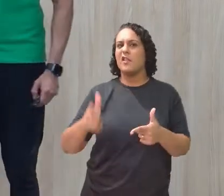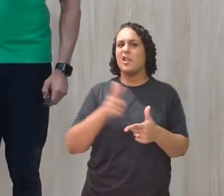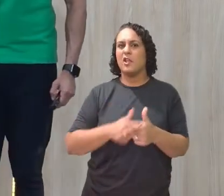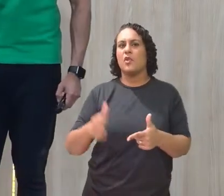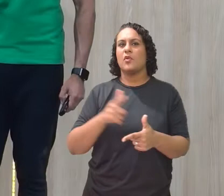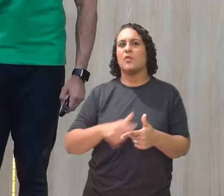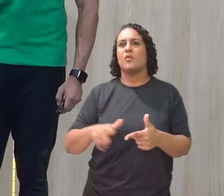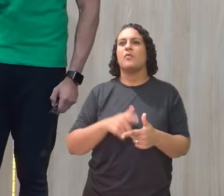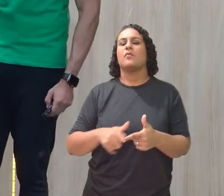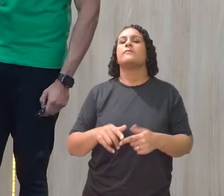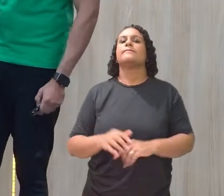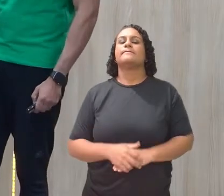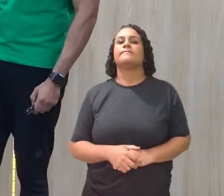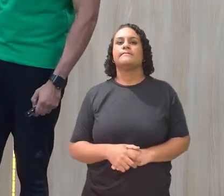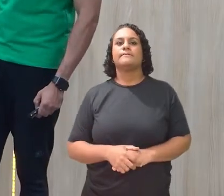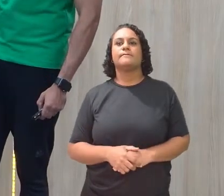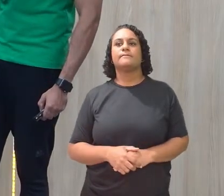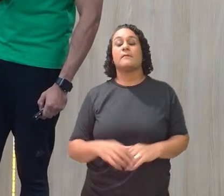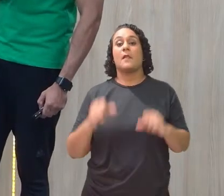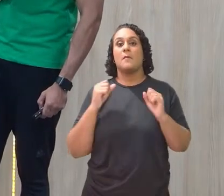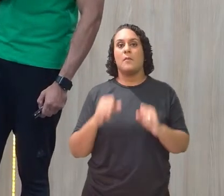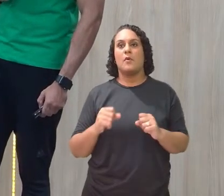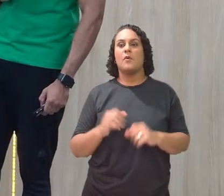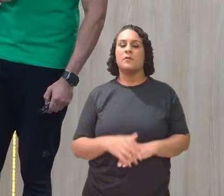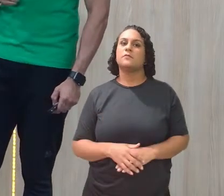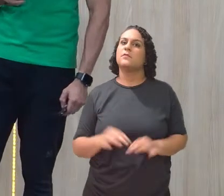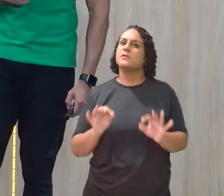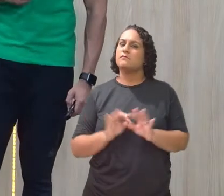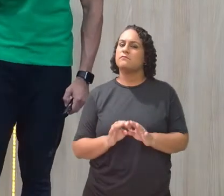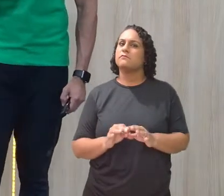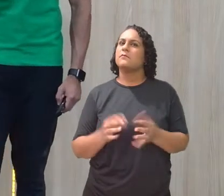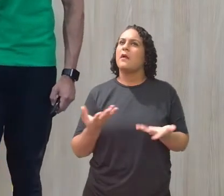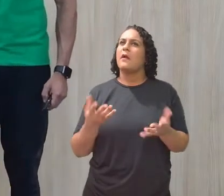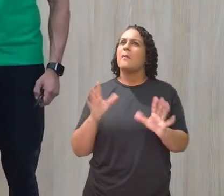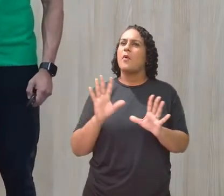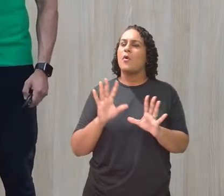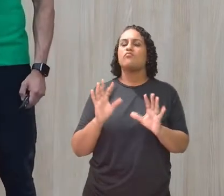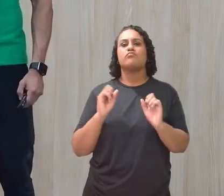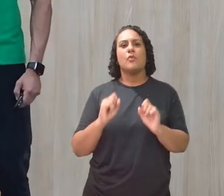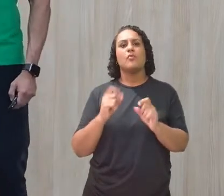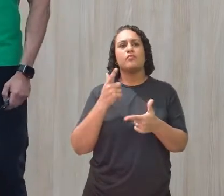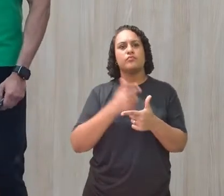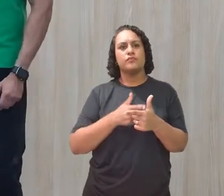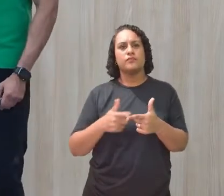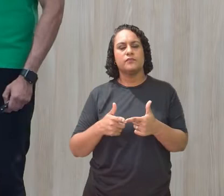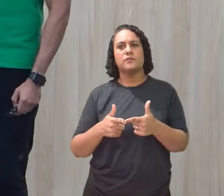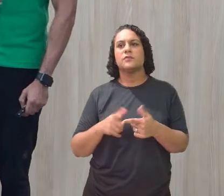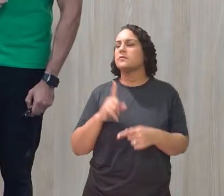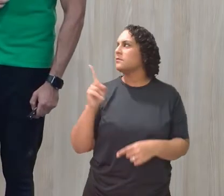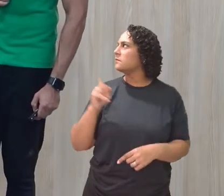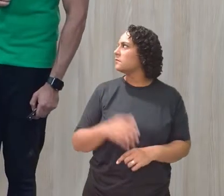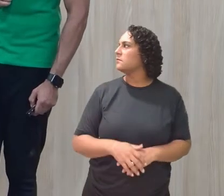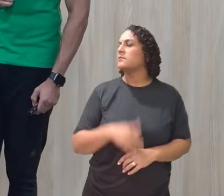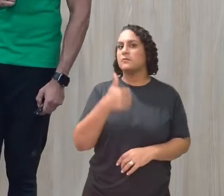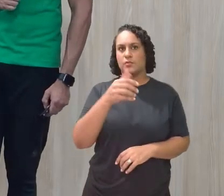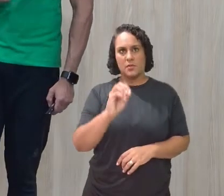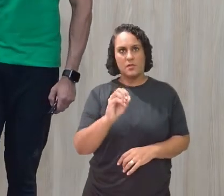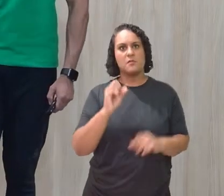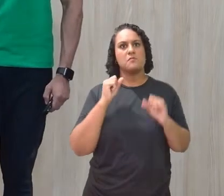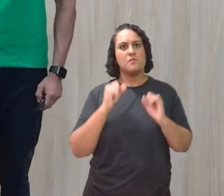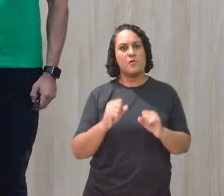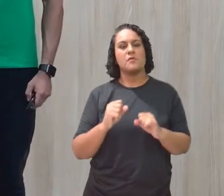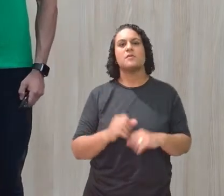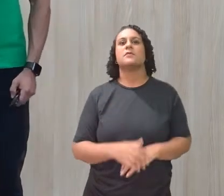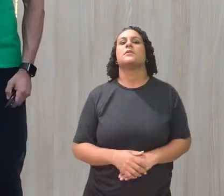40 centésimos, tá? Eu posso simplificar aí, eu posso dividir essa fração por 10,